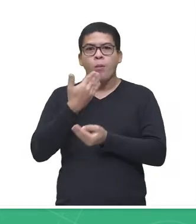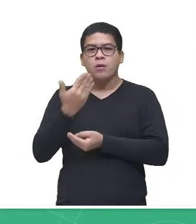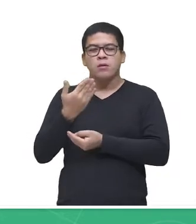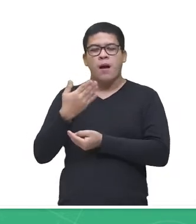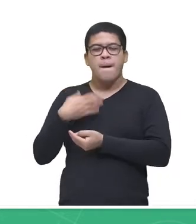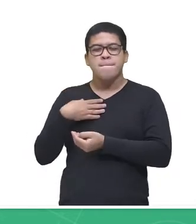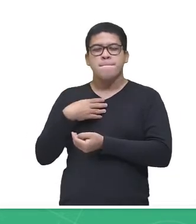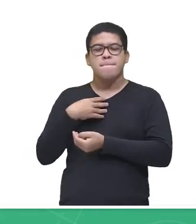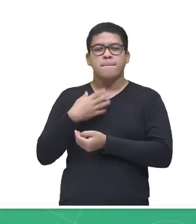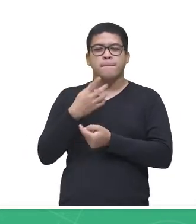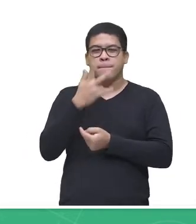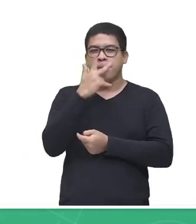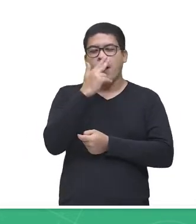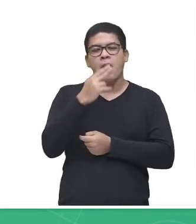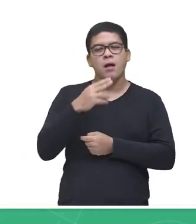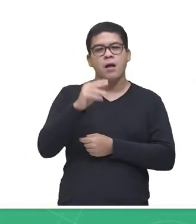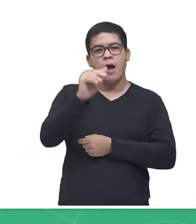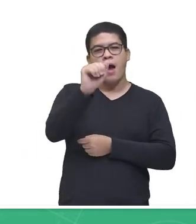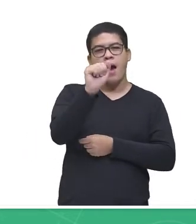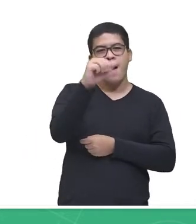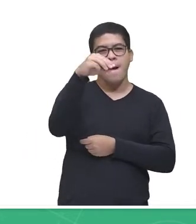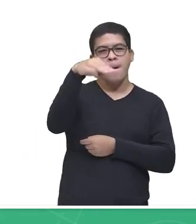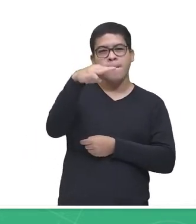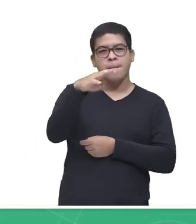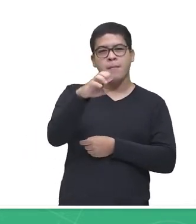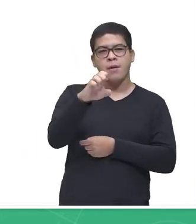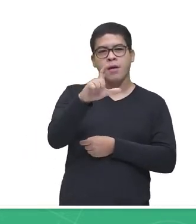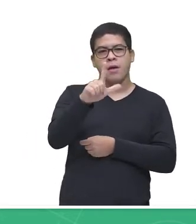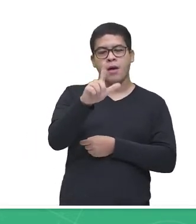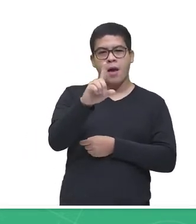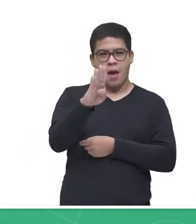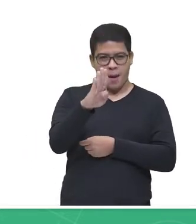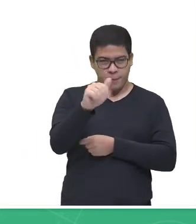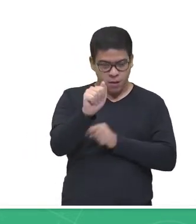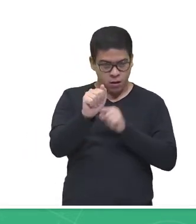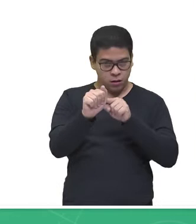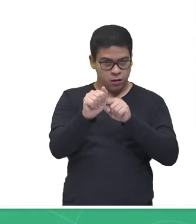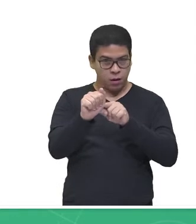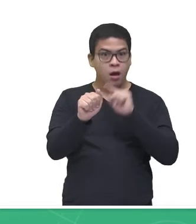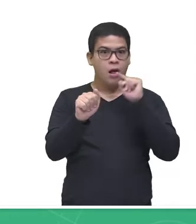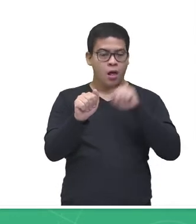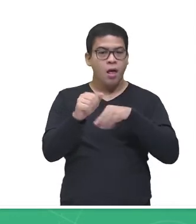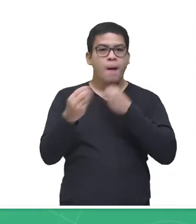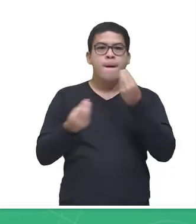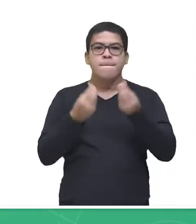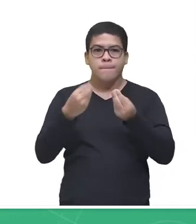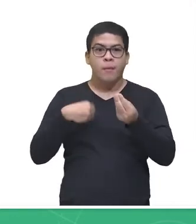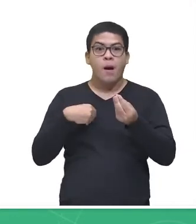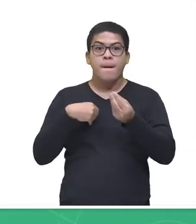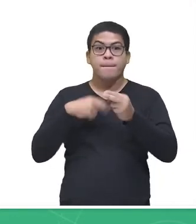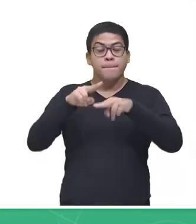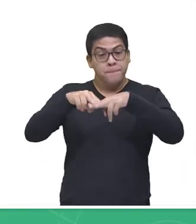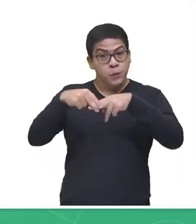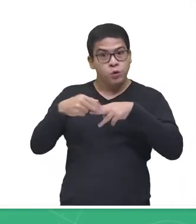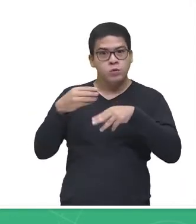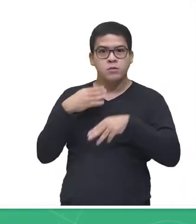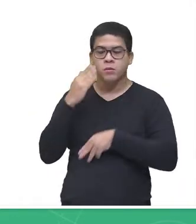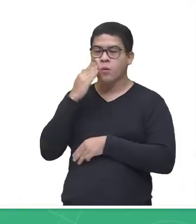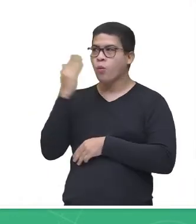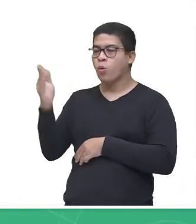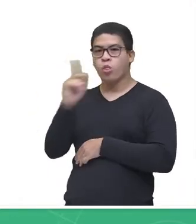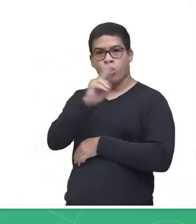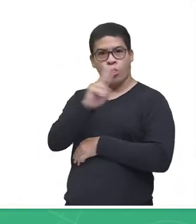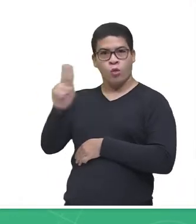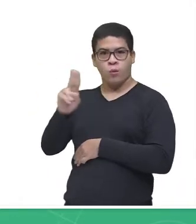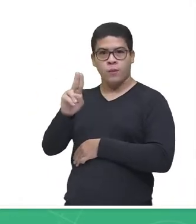As amebas, elas são formadas por uma única célula, tá? E aí elas precisam realizar um movimento para irem de um lado